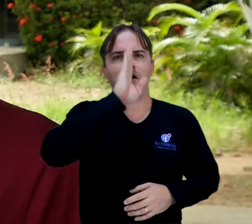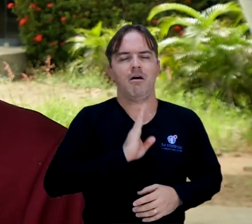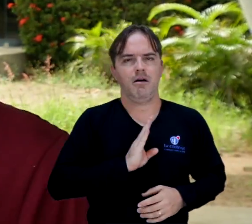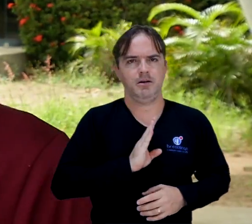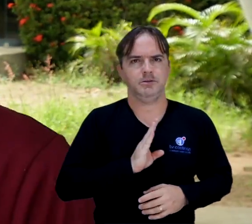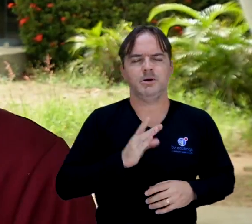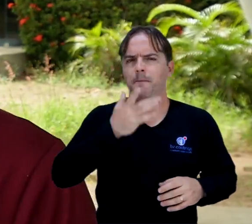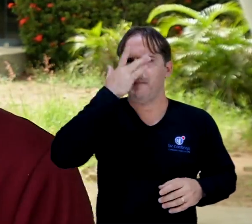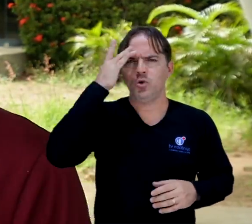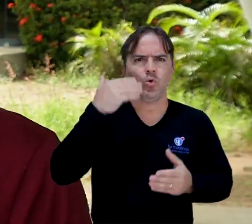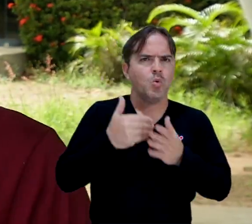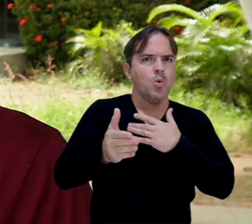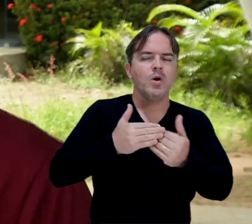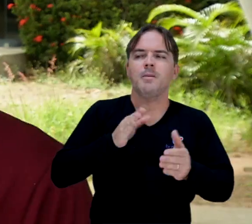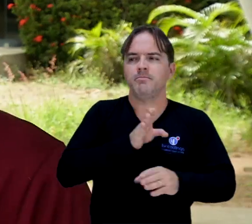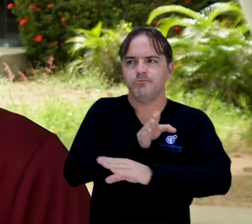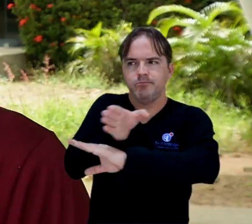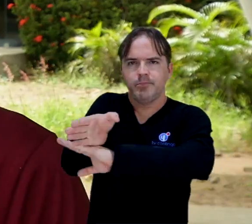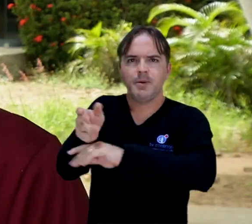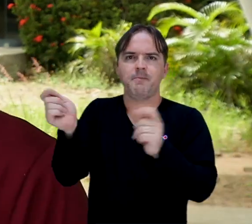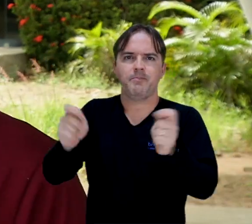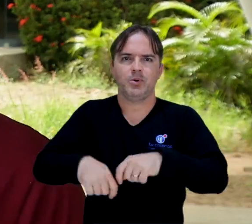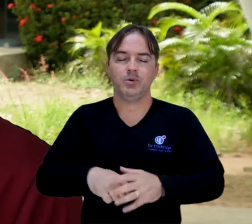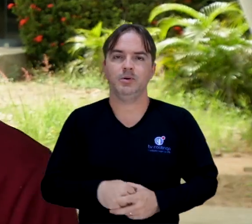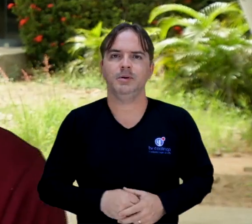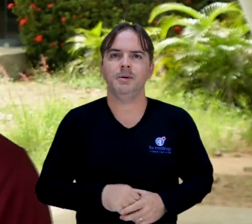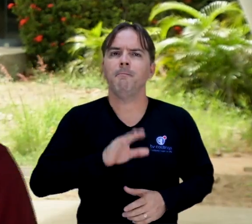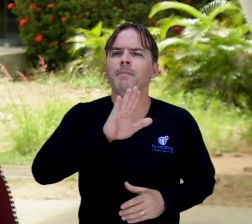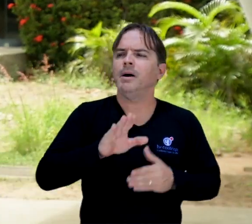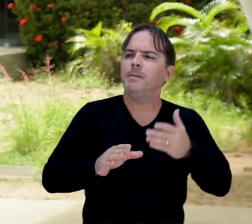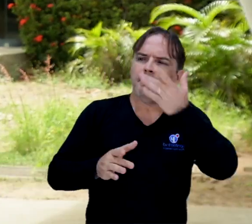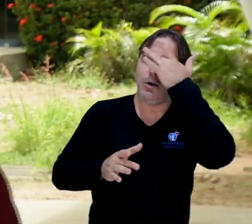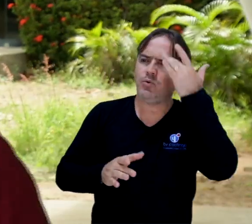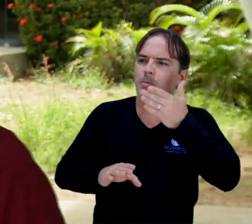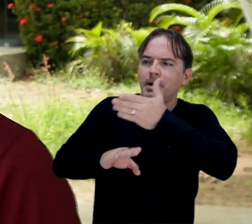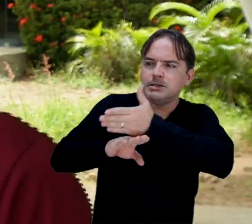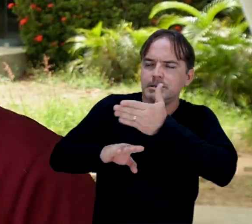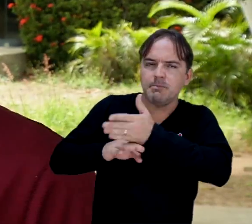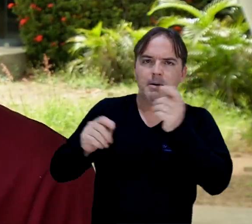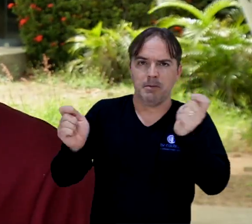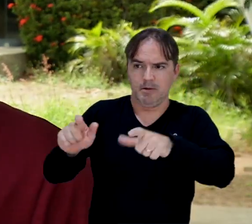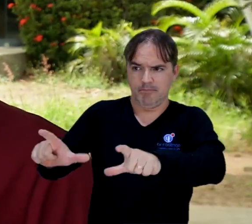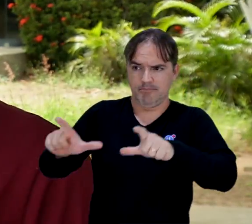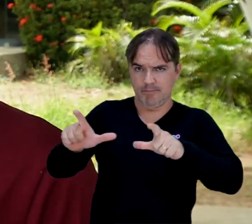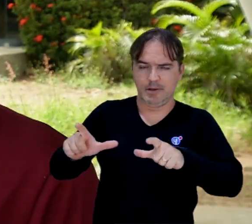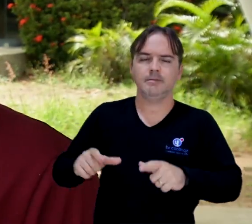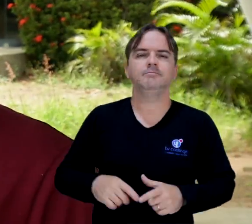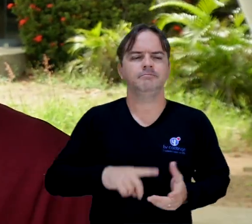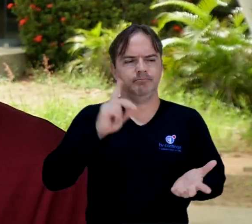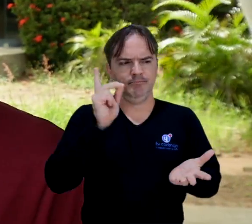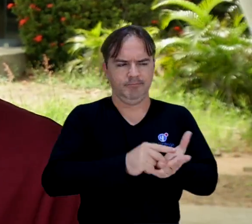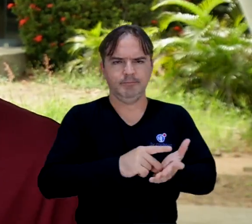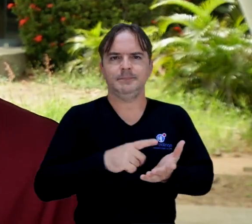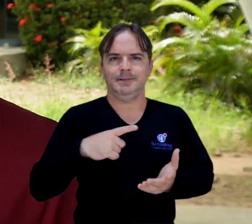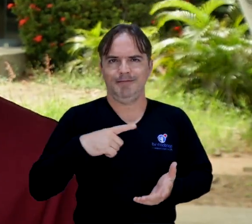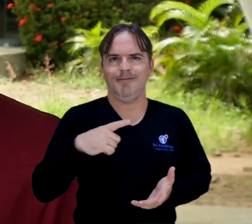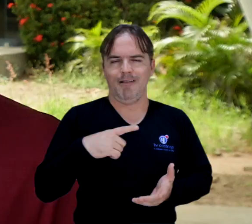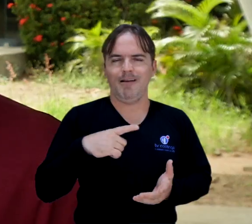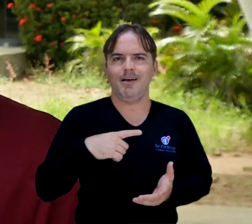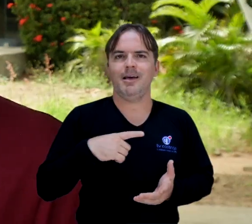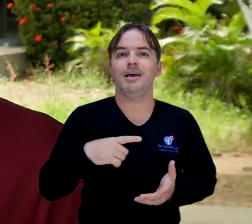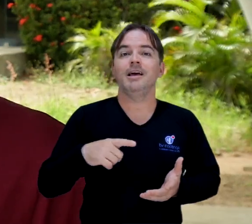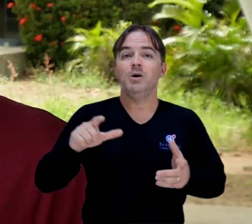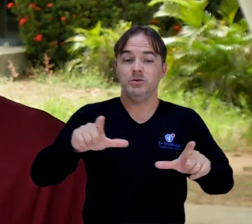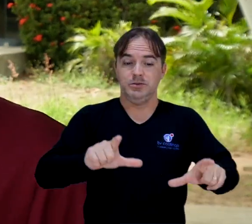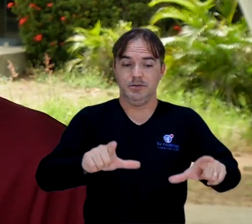seja gratuita mesmo, para que todo mundo tenha acesso. As pessoas que participarem do evento vão ganhar algum certificado? Com certeza, o certificado ele vem